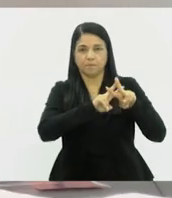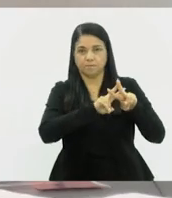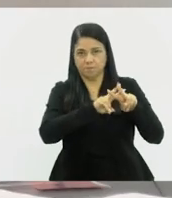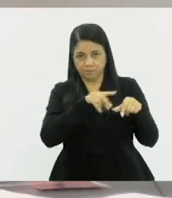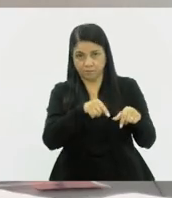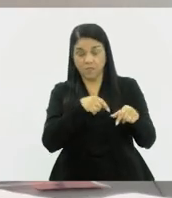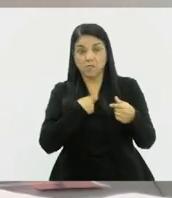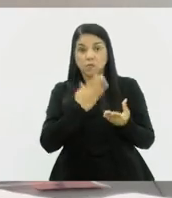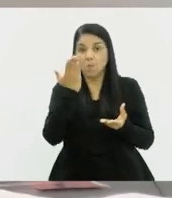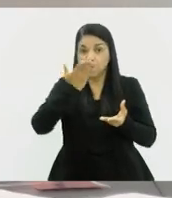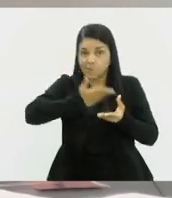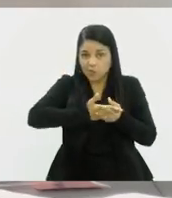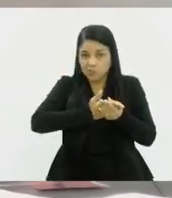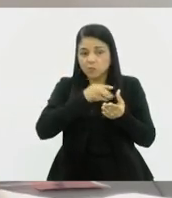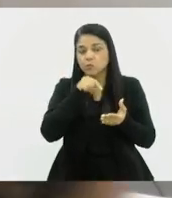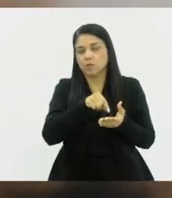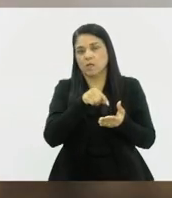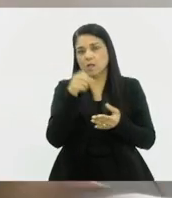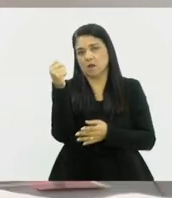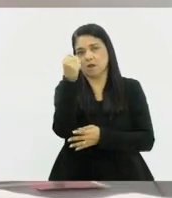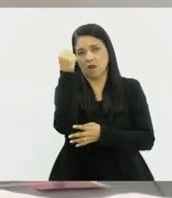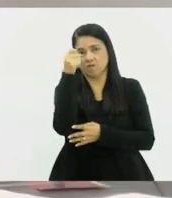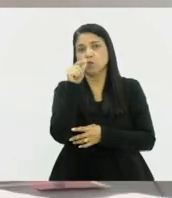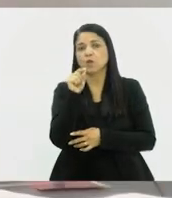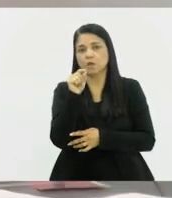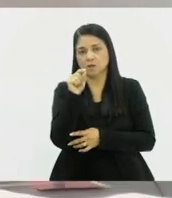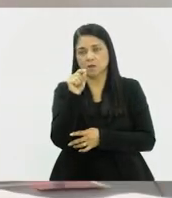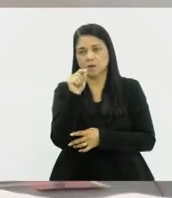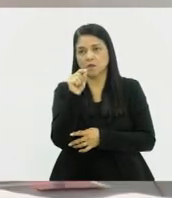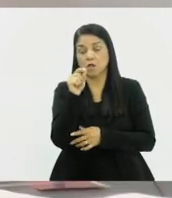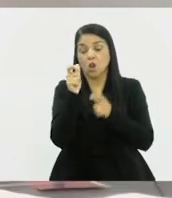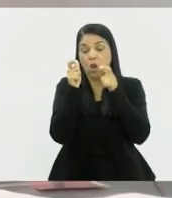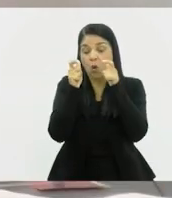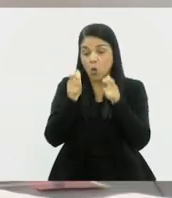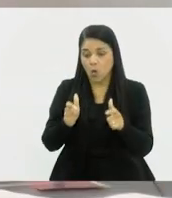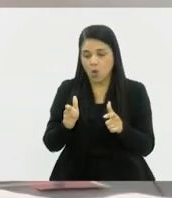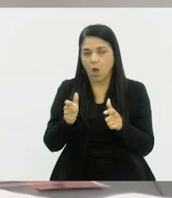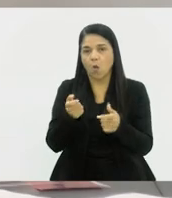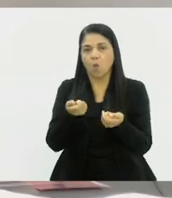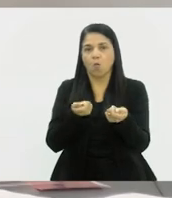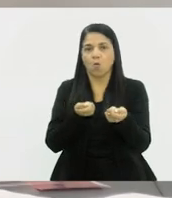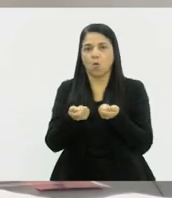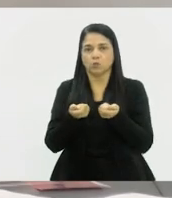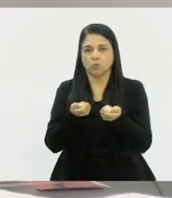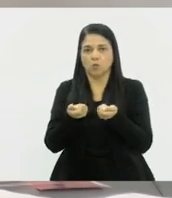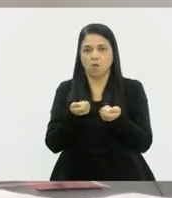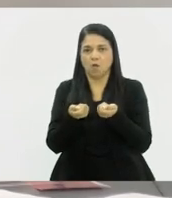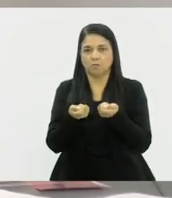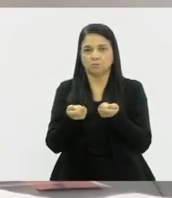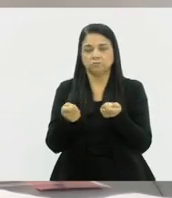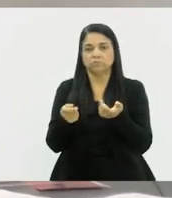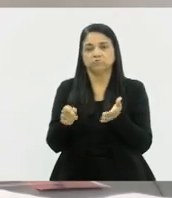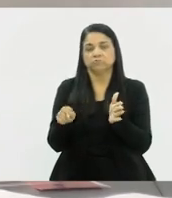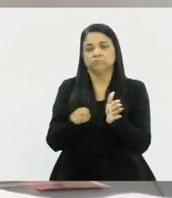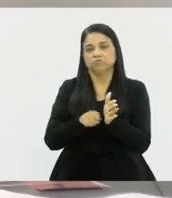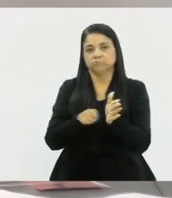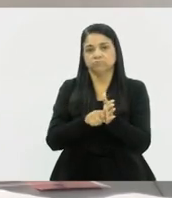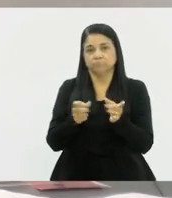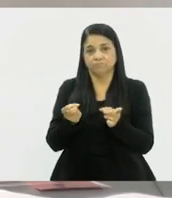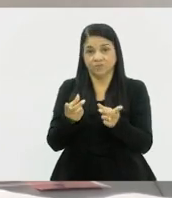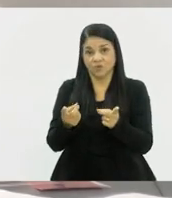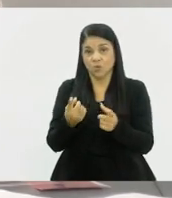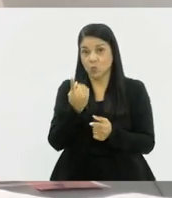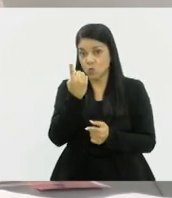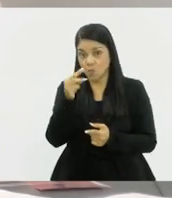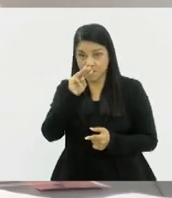no acesso um grande agravante estava em local controlado pelo tráfico ou seja 1 milhão de pessoas no Rio